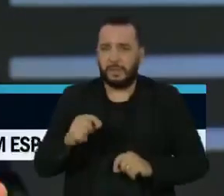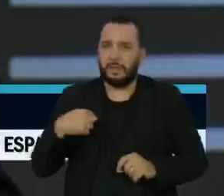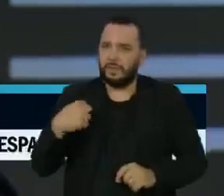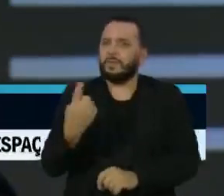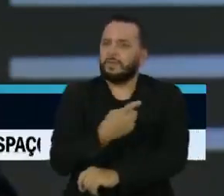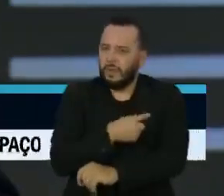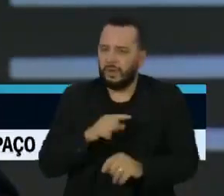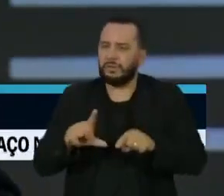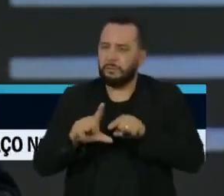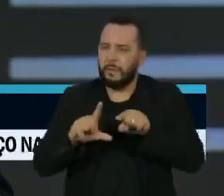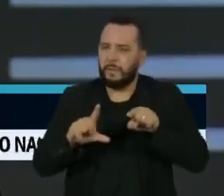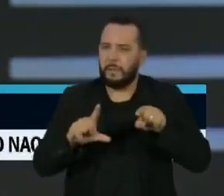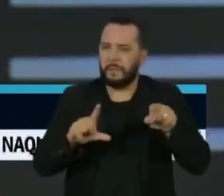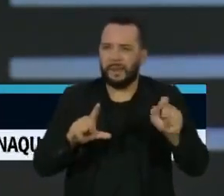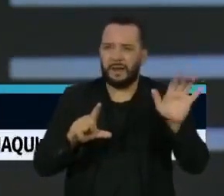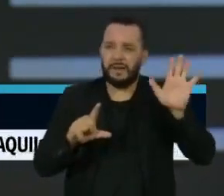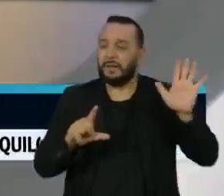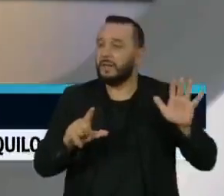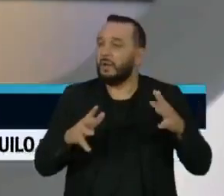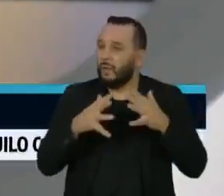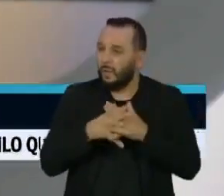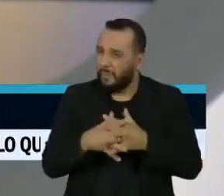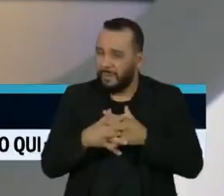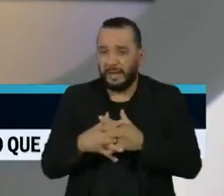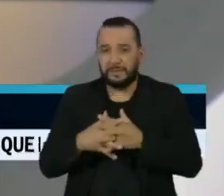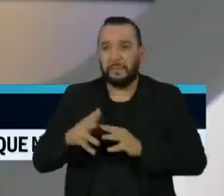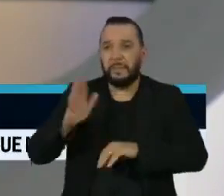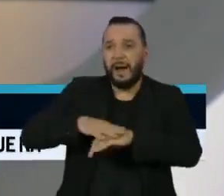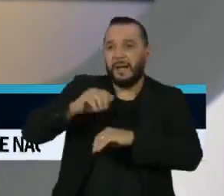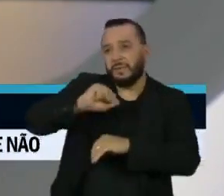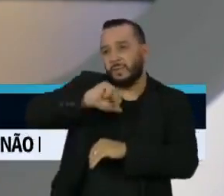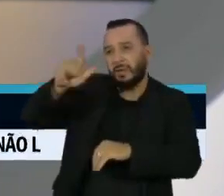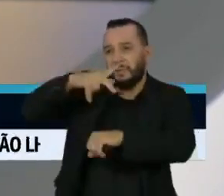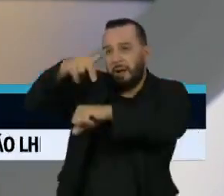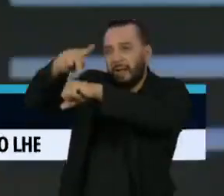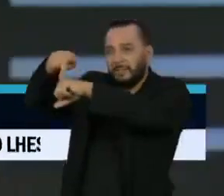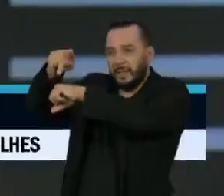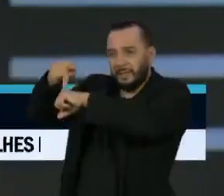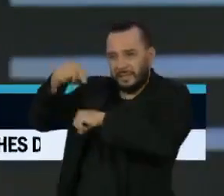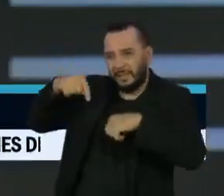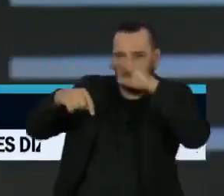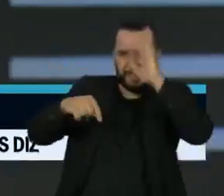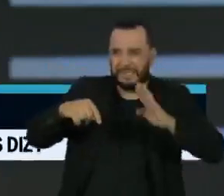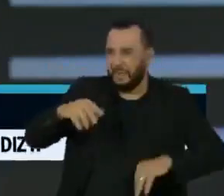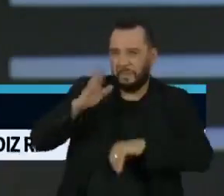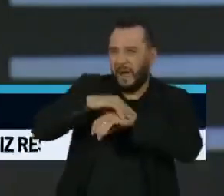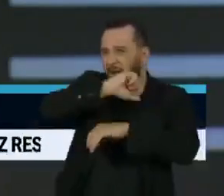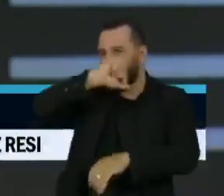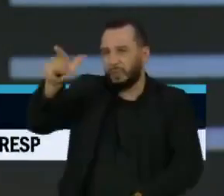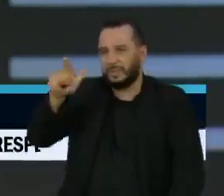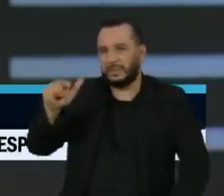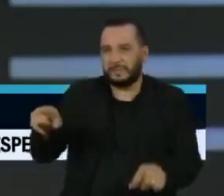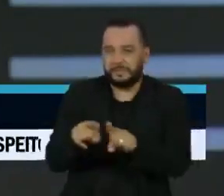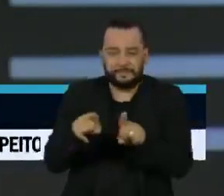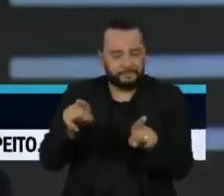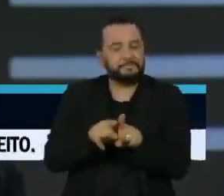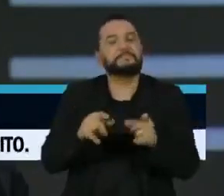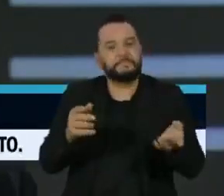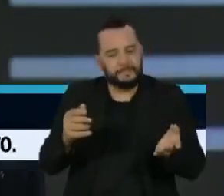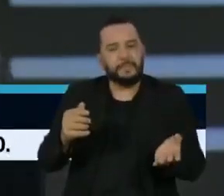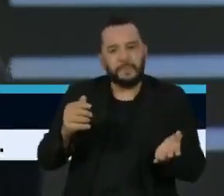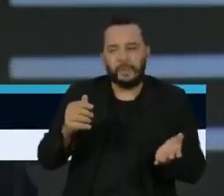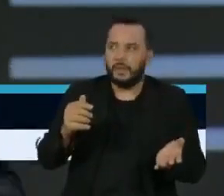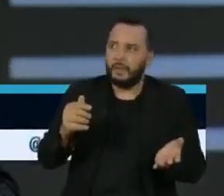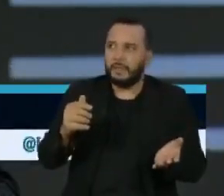processo inflacionário muito complicado acima da taxa Mundial Além disso ela tem distorções Ela tá em revelando distorções